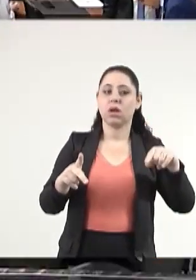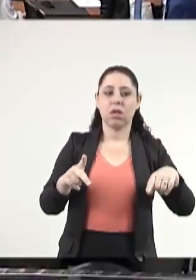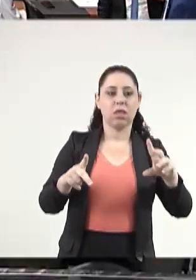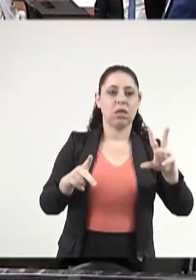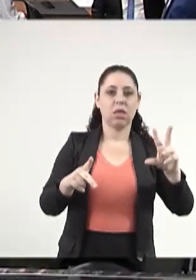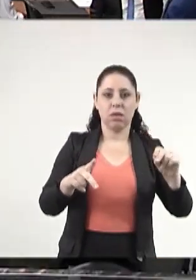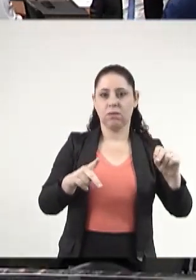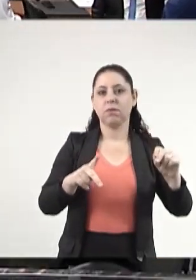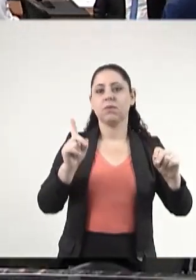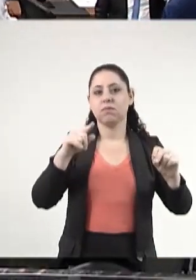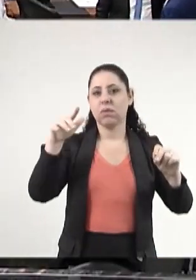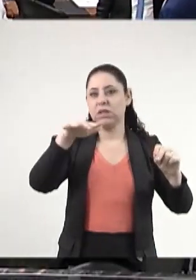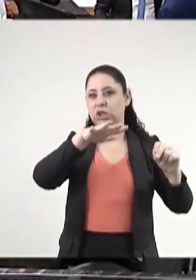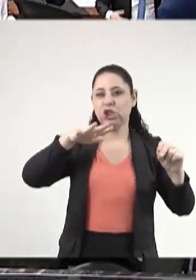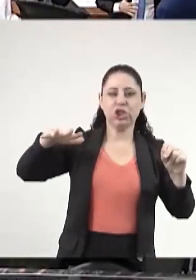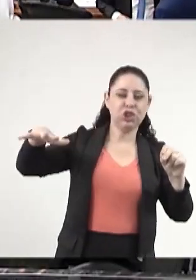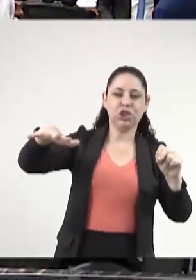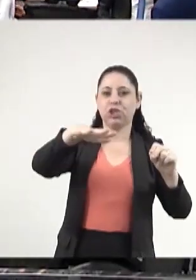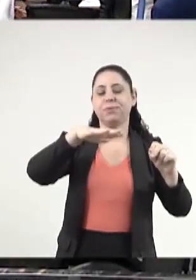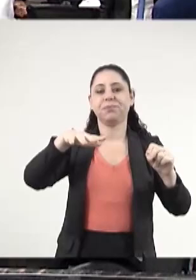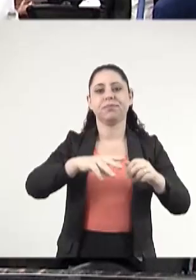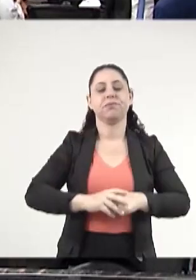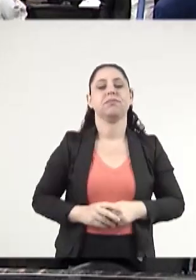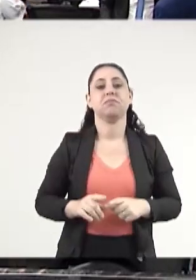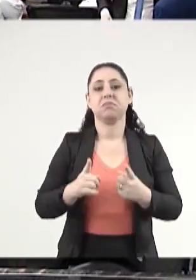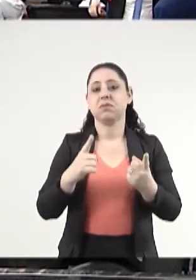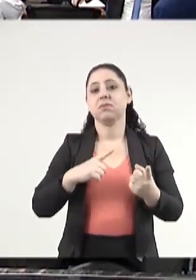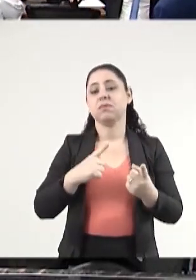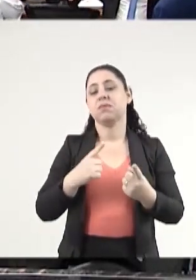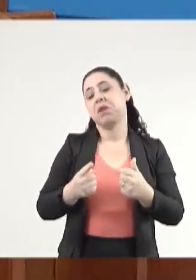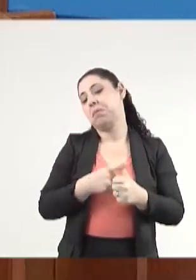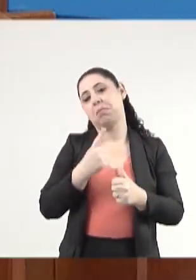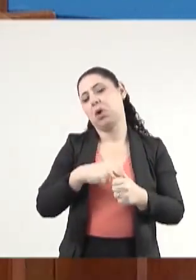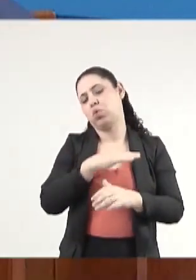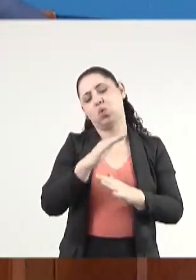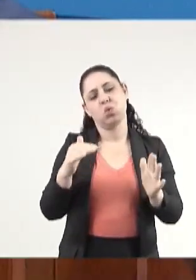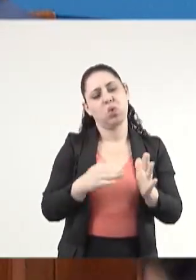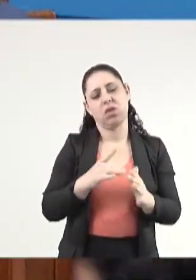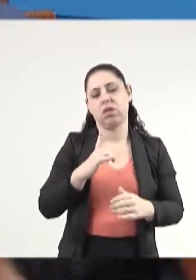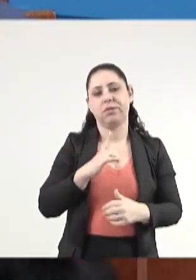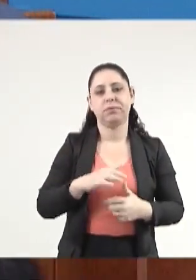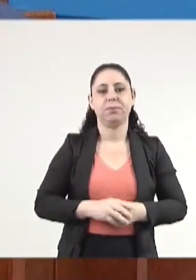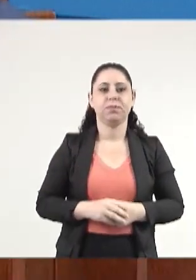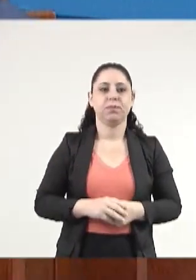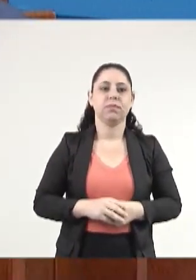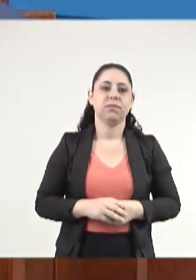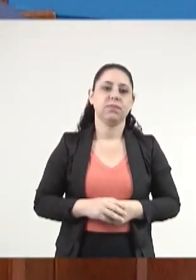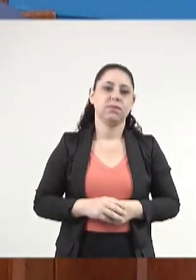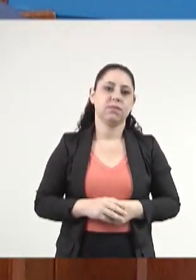né, foi geral. Mas tudo tem uma primeira vez, né?